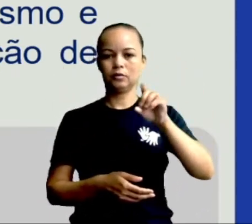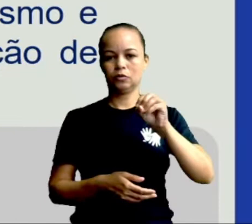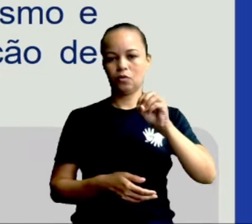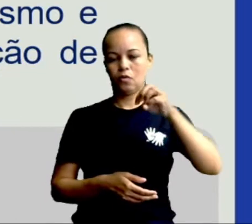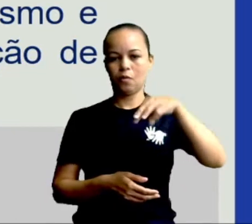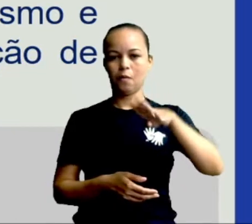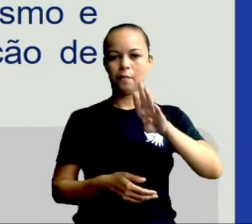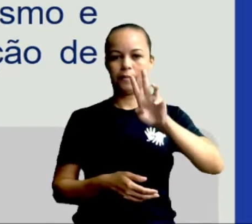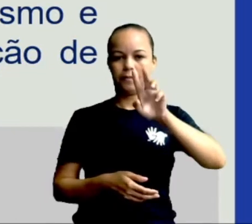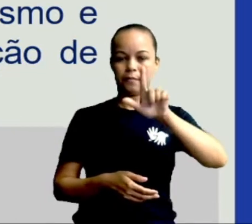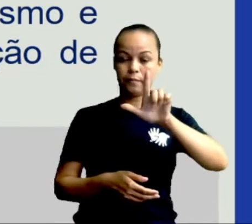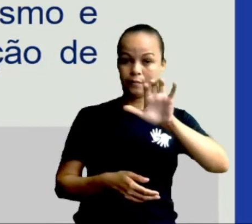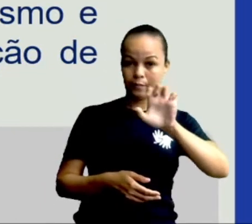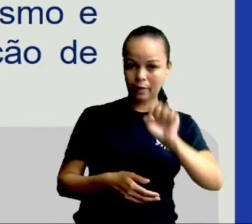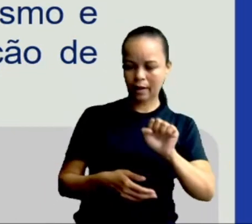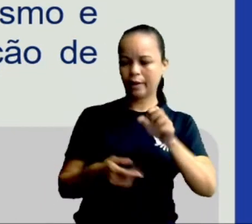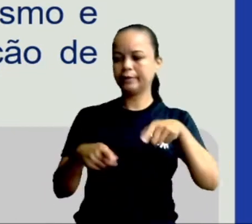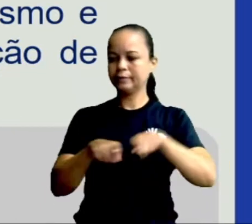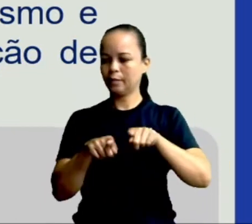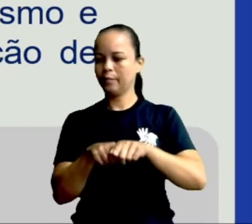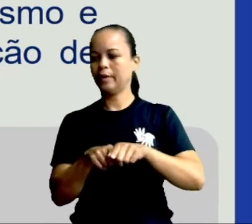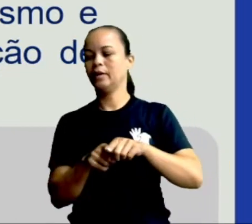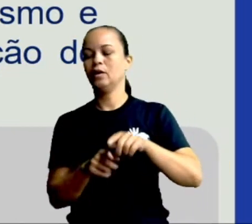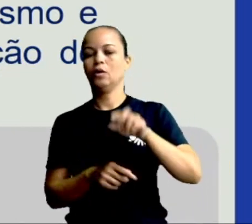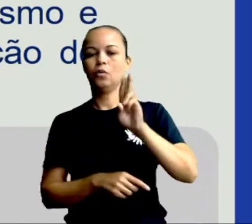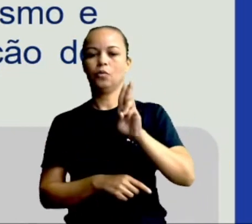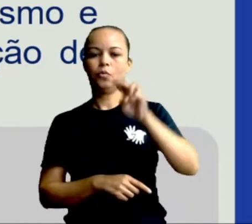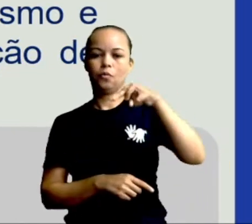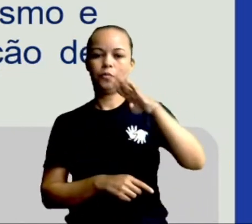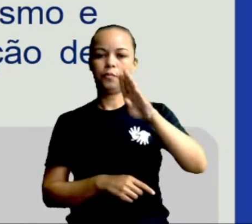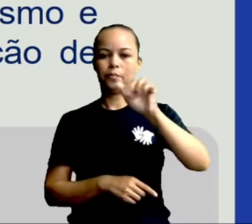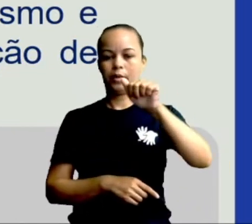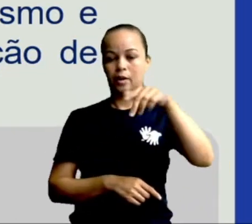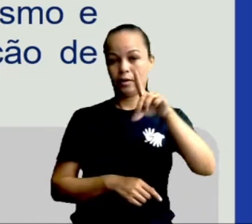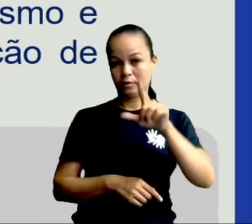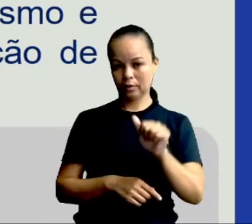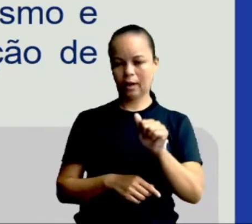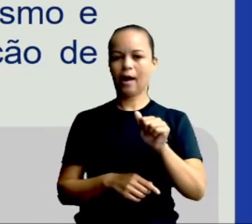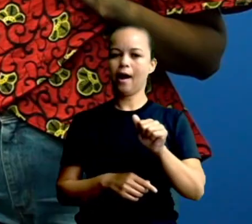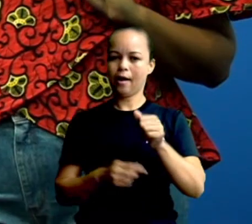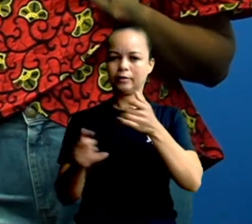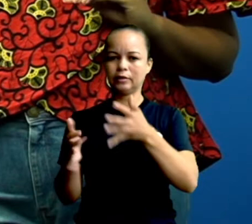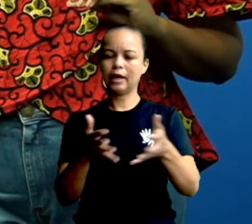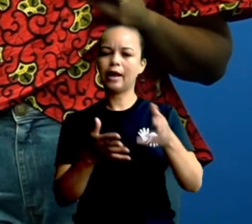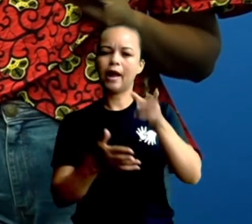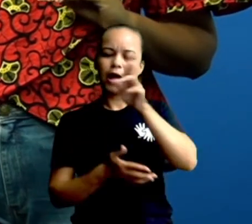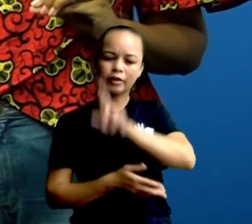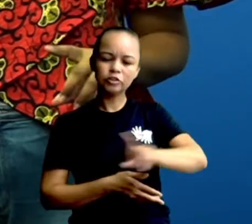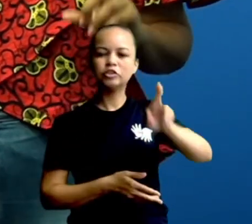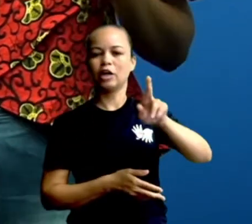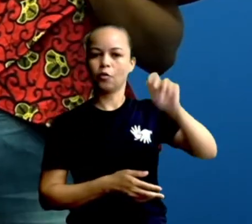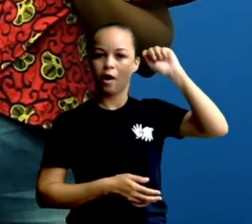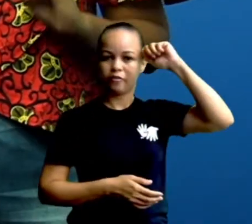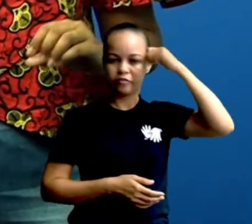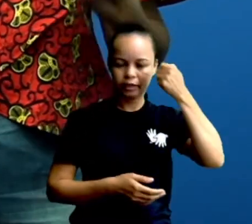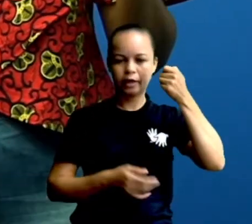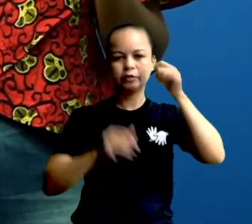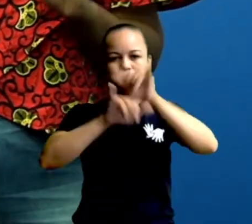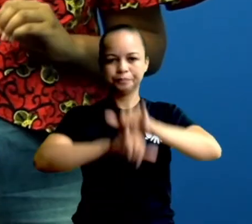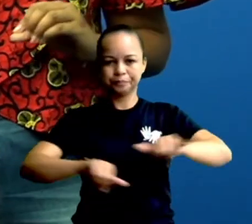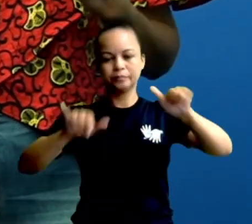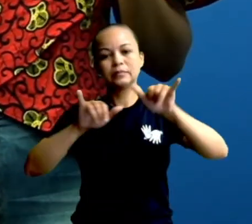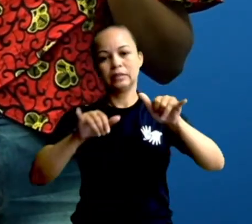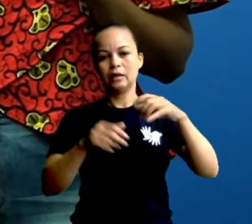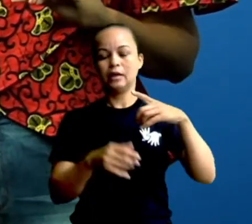tem a umbanda, né? São religiões de matrizes africanas. E aí eu vou deixar um recadinho que é muito importante a gente aprender.